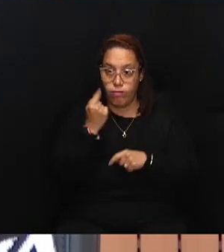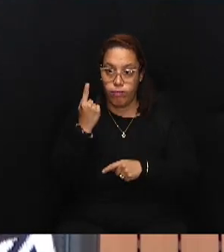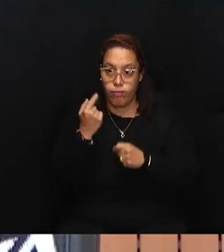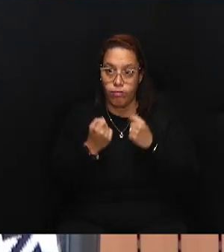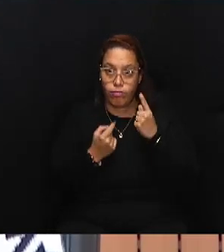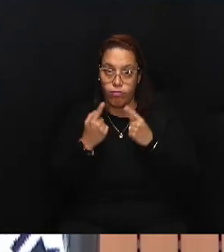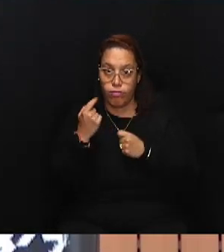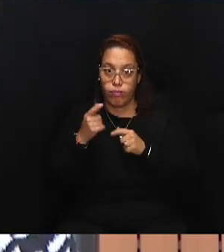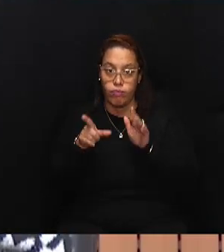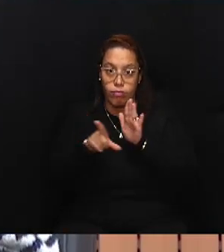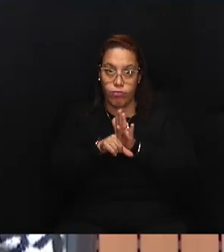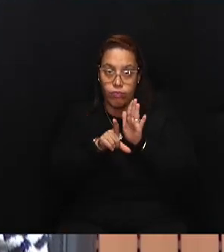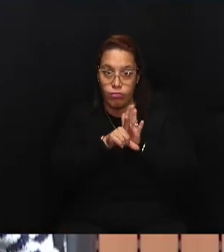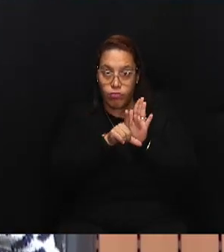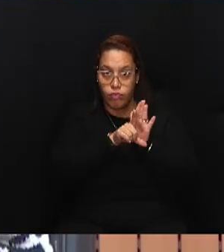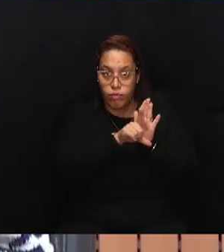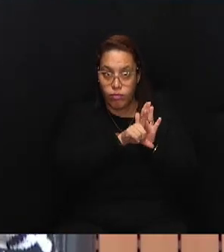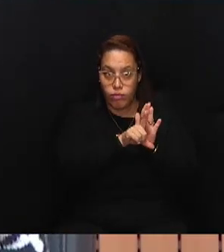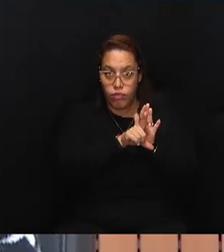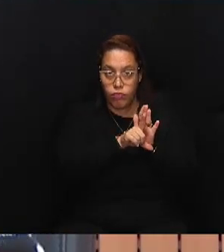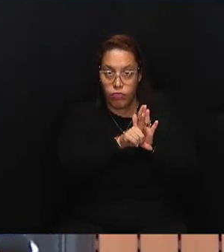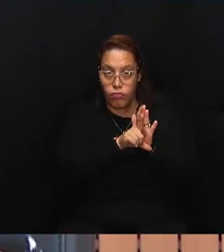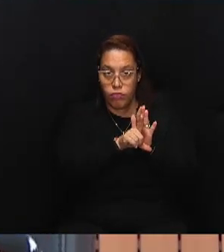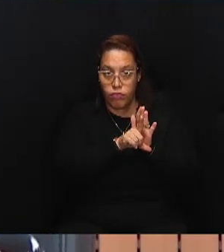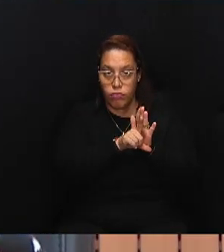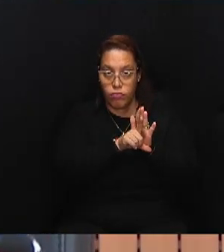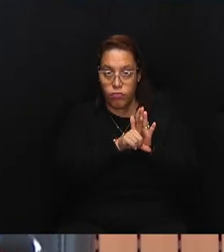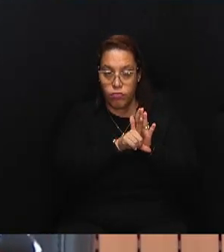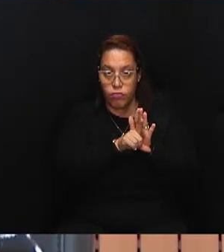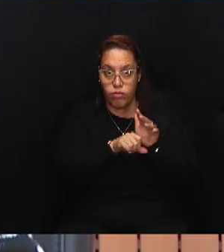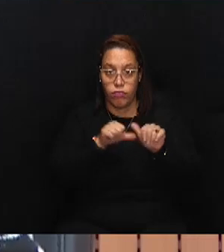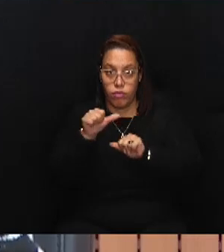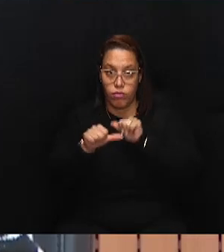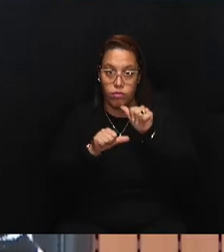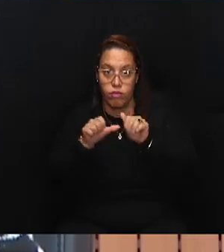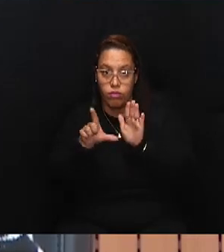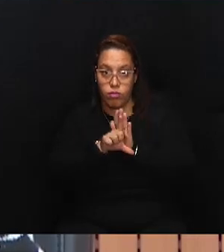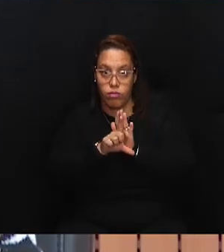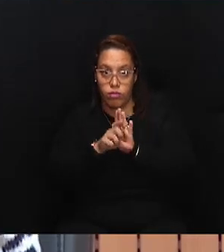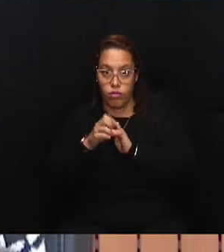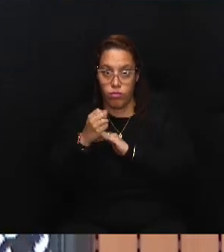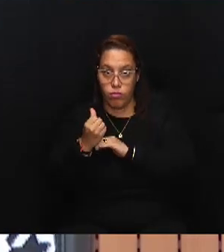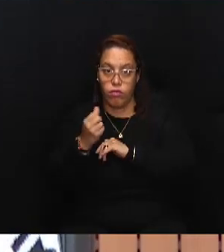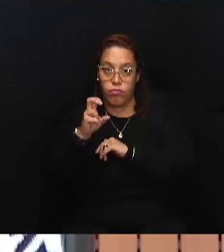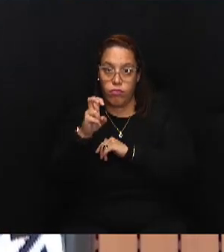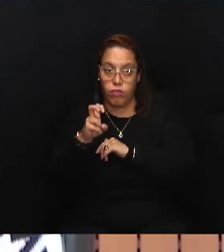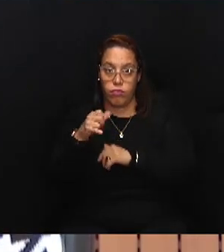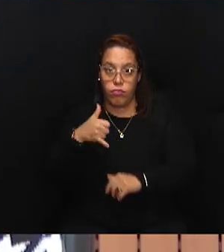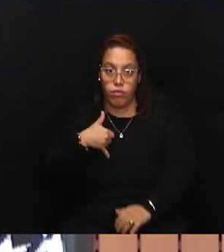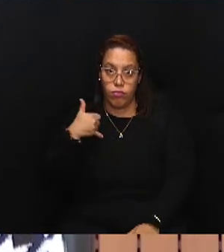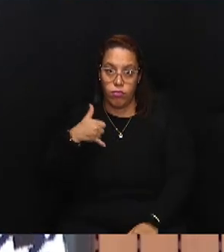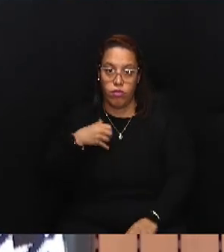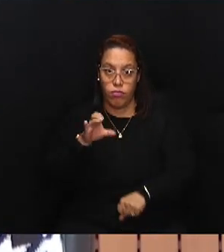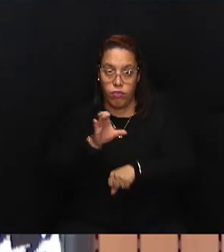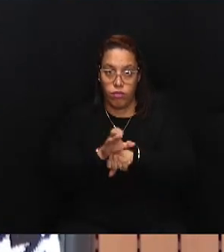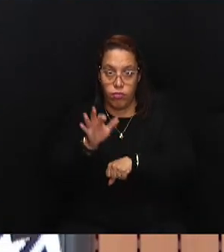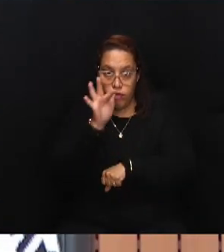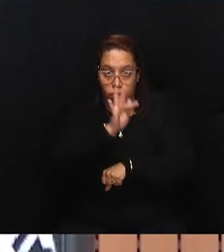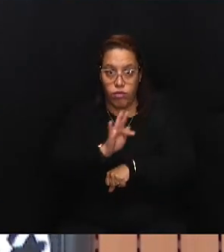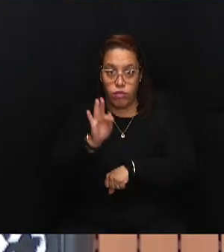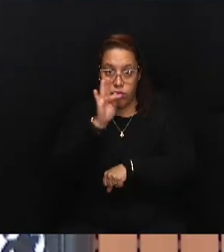consistências das legislações, foi modificada essa lei e passou a 65 anos, conforme a Constituição